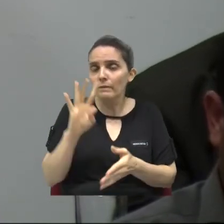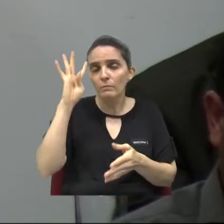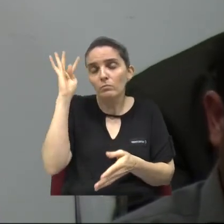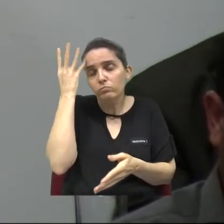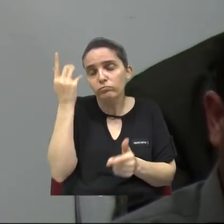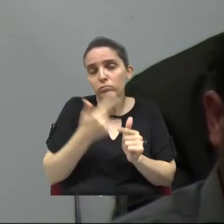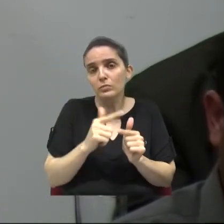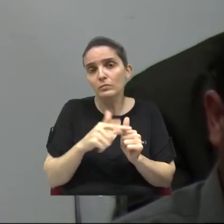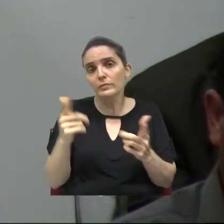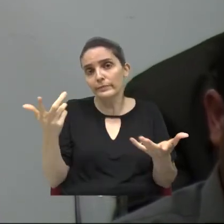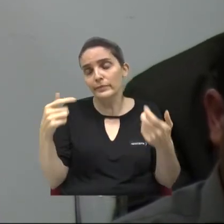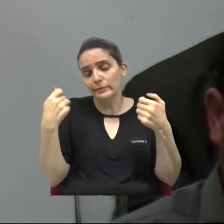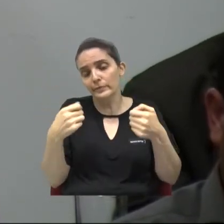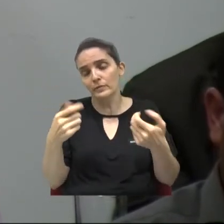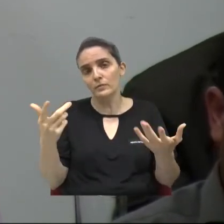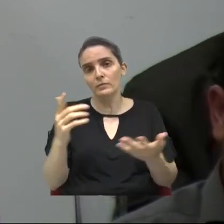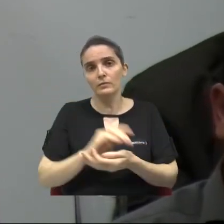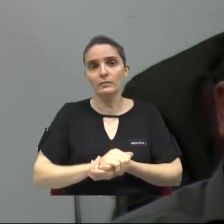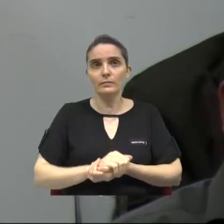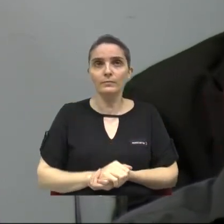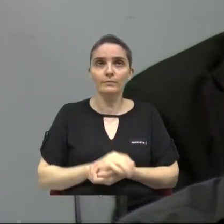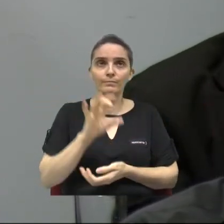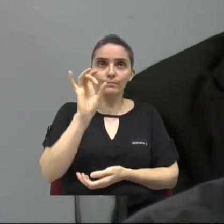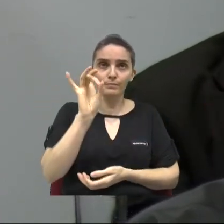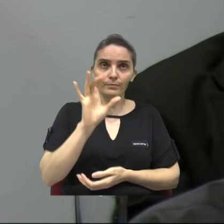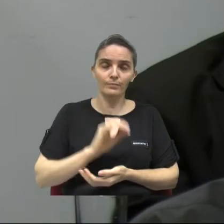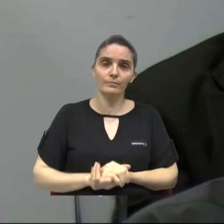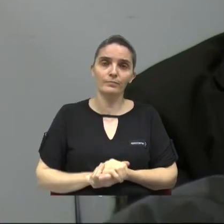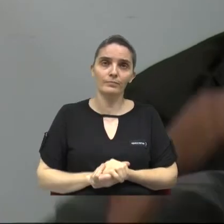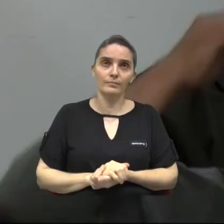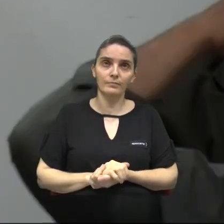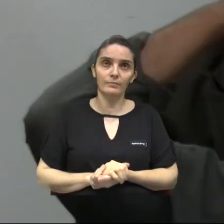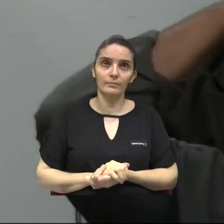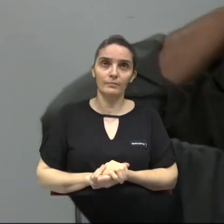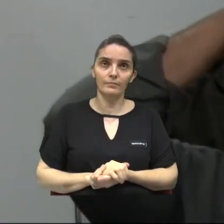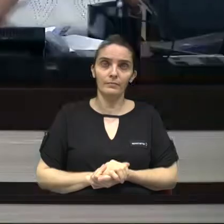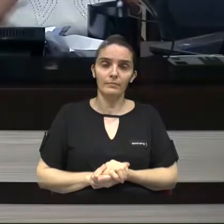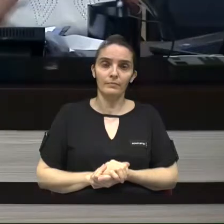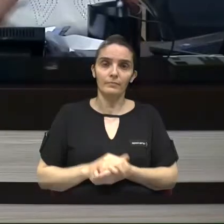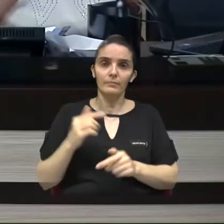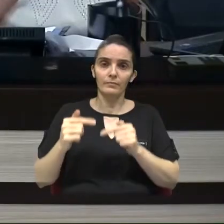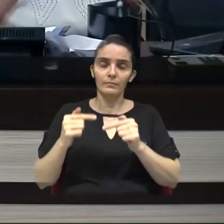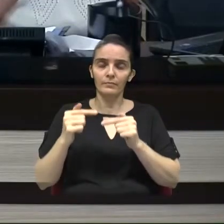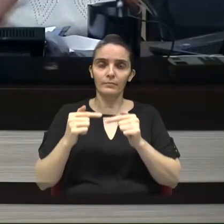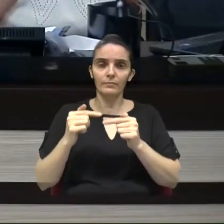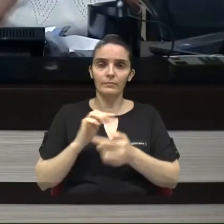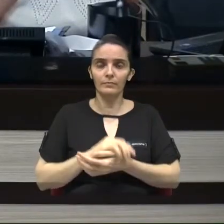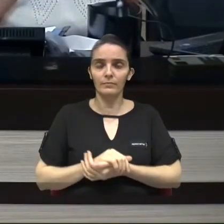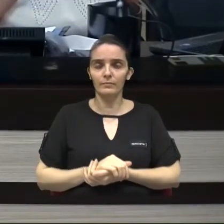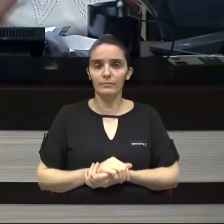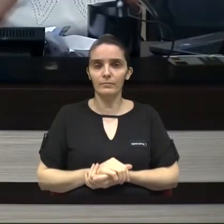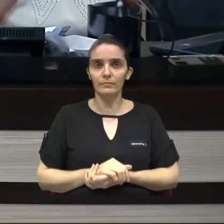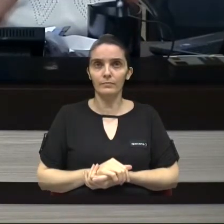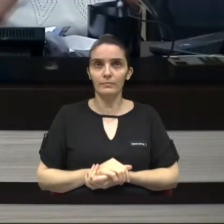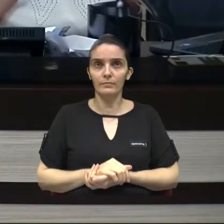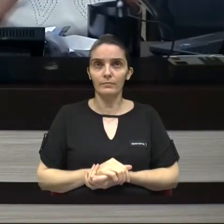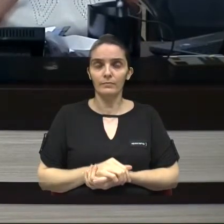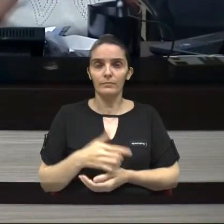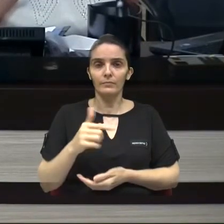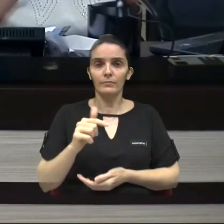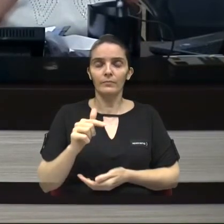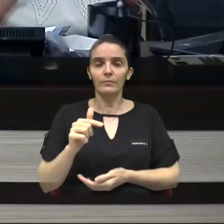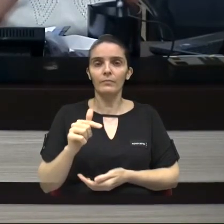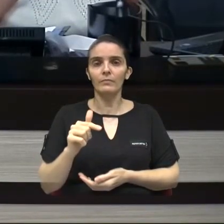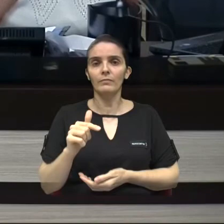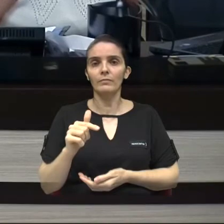alguma coisa lá, nós temos que resolver. Só isso no momento, senhor presidente. Continua a discussão. Não